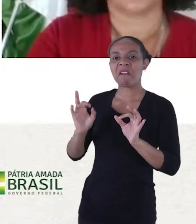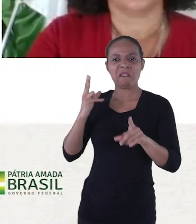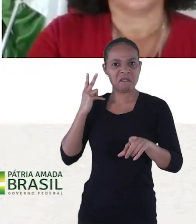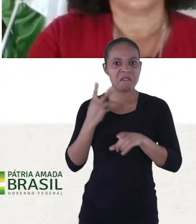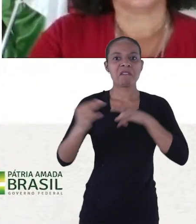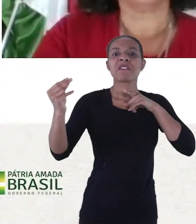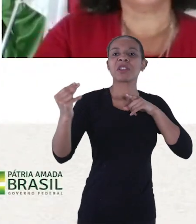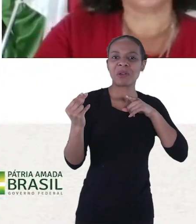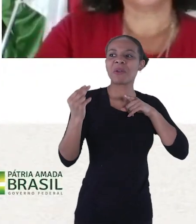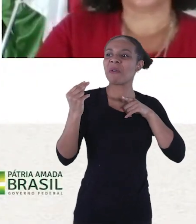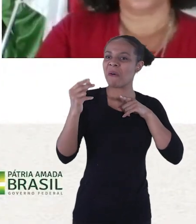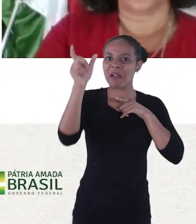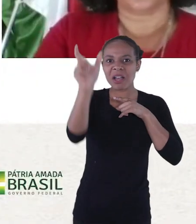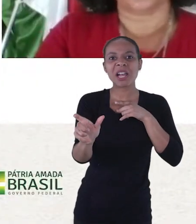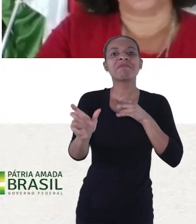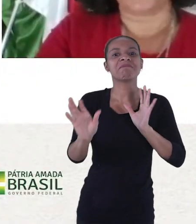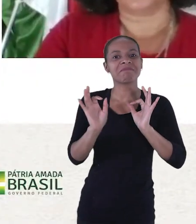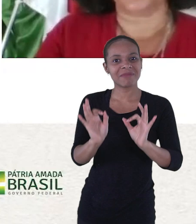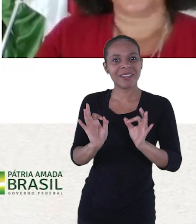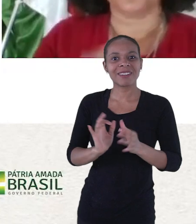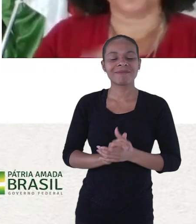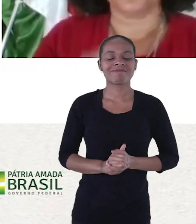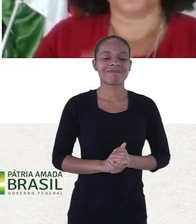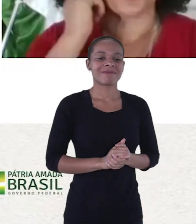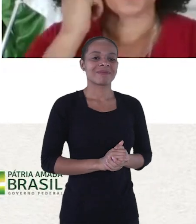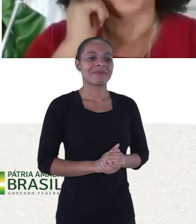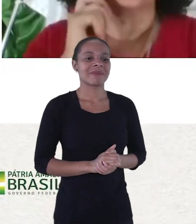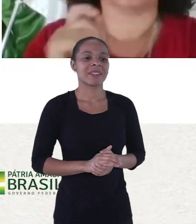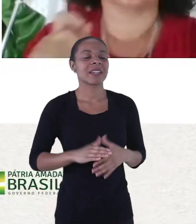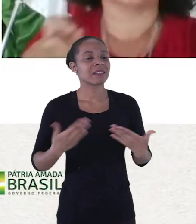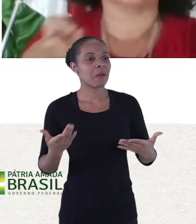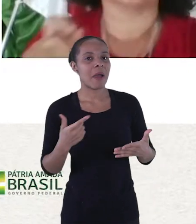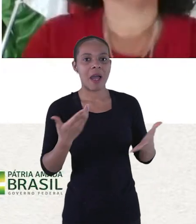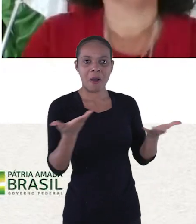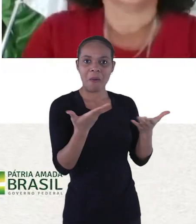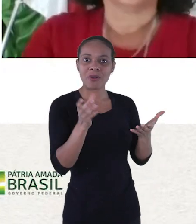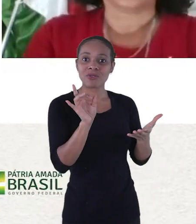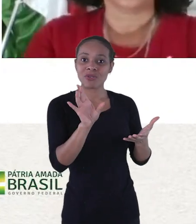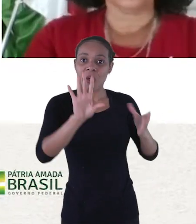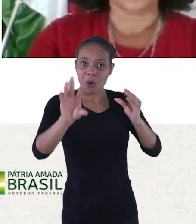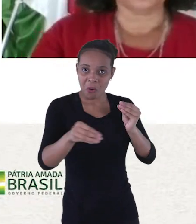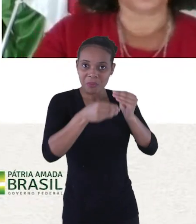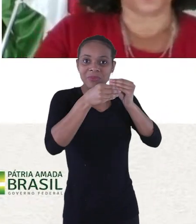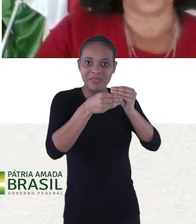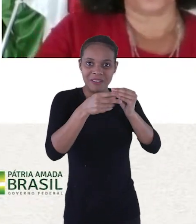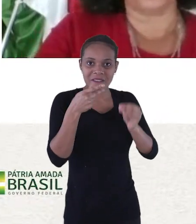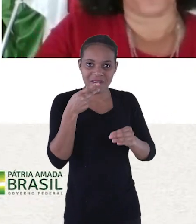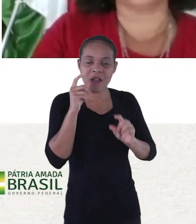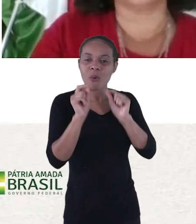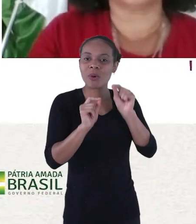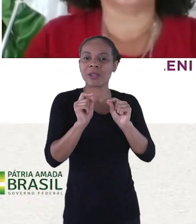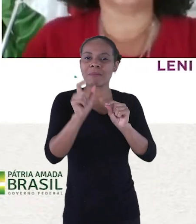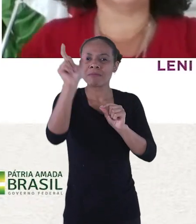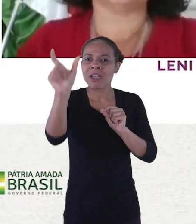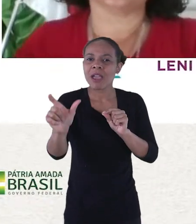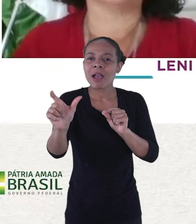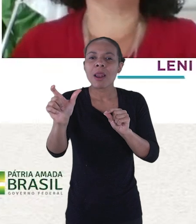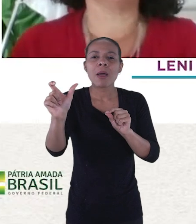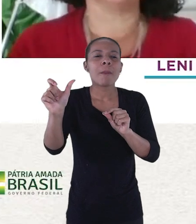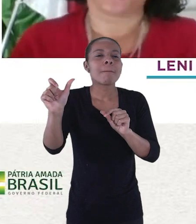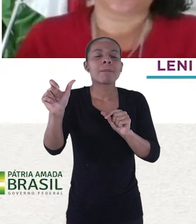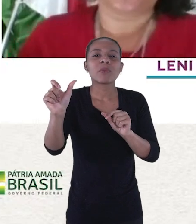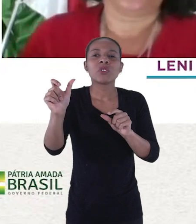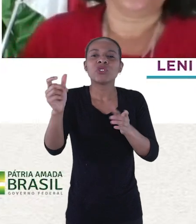né? Eu vejo, pegando aí um gancho no que o Tom está falando, a Carolina mudou o modo de